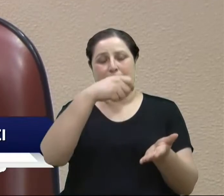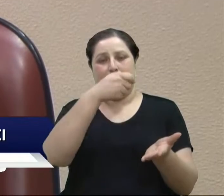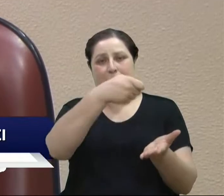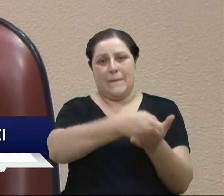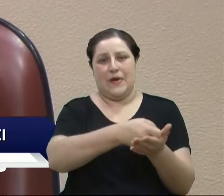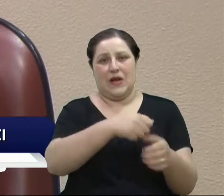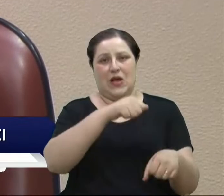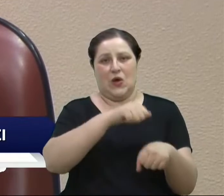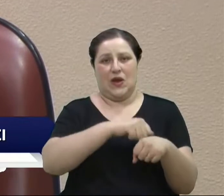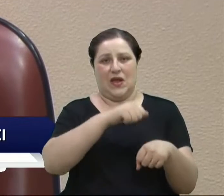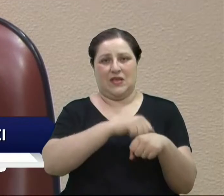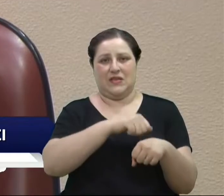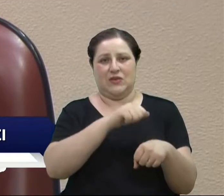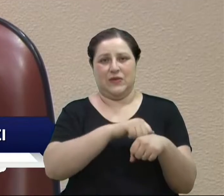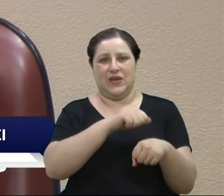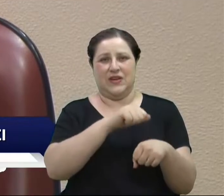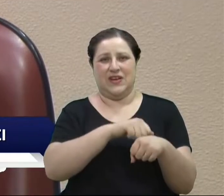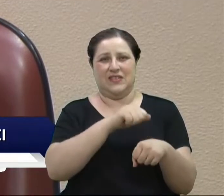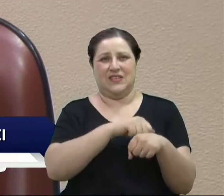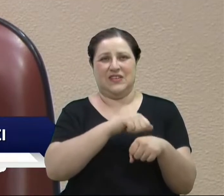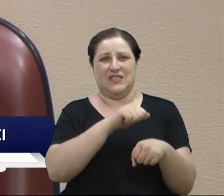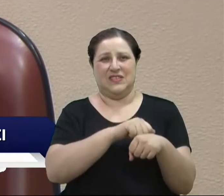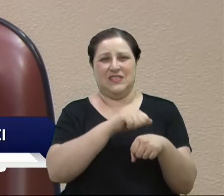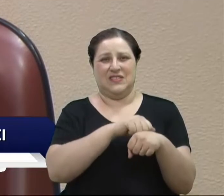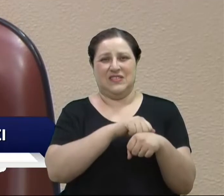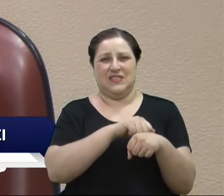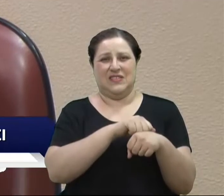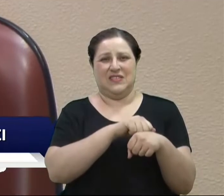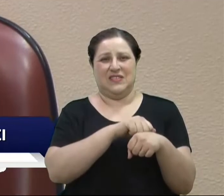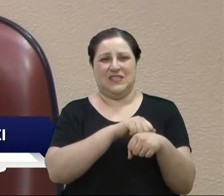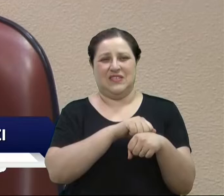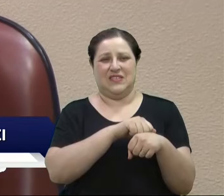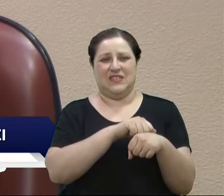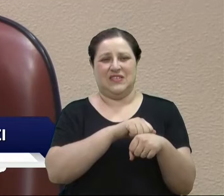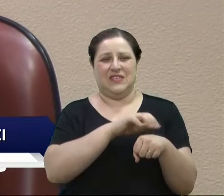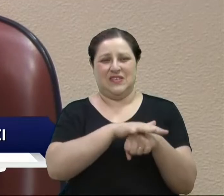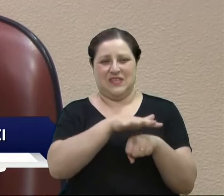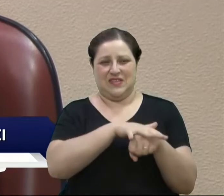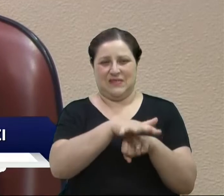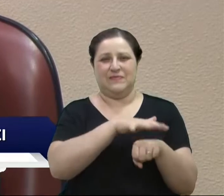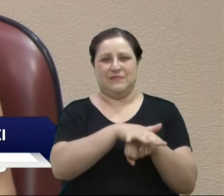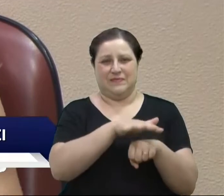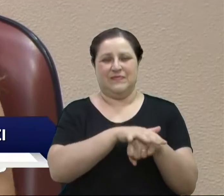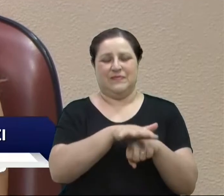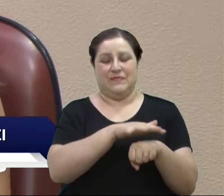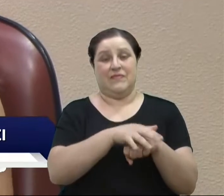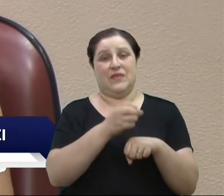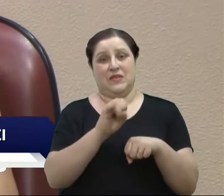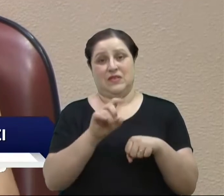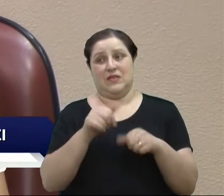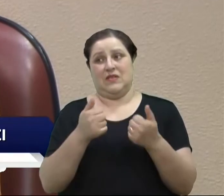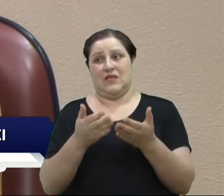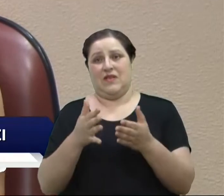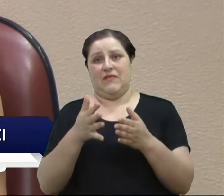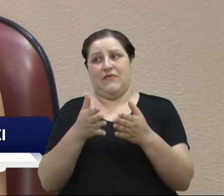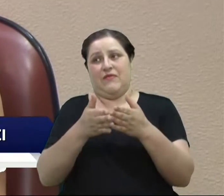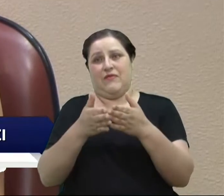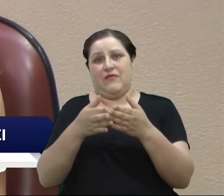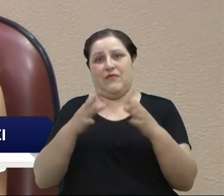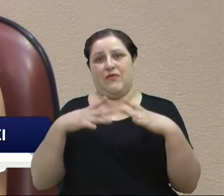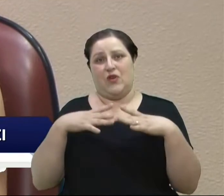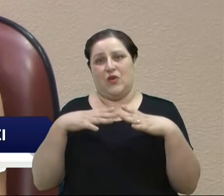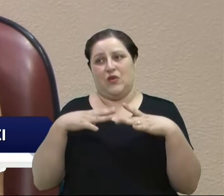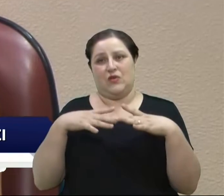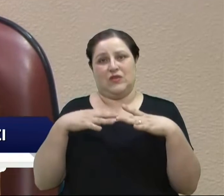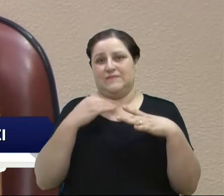Porque se a gente fosse conceder folga em função desse trabalho no sábado, era trocar 6 por meia dúzia. Então, a gente precisa contar